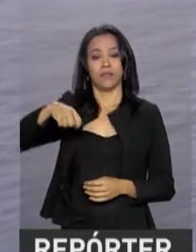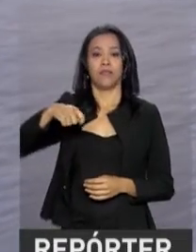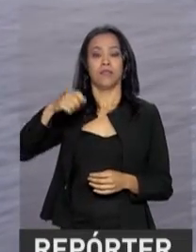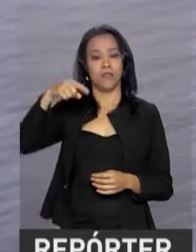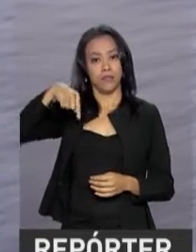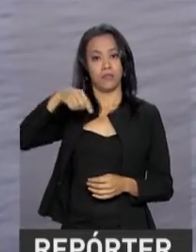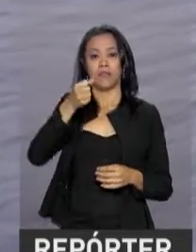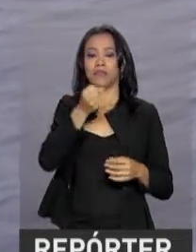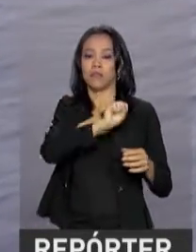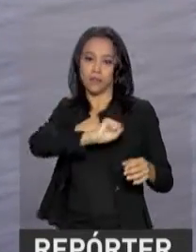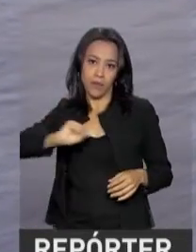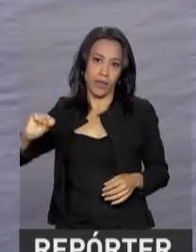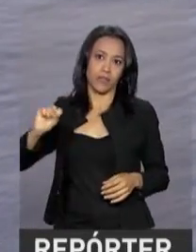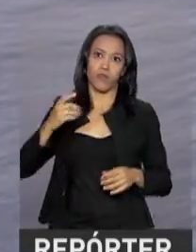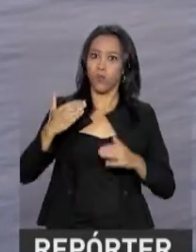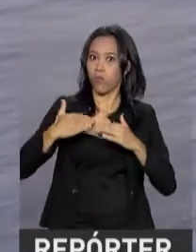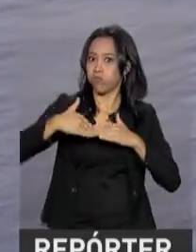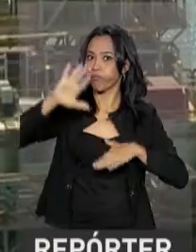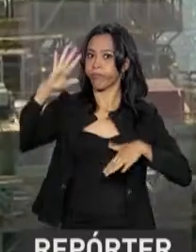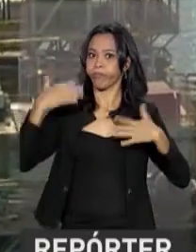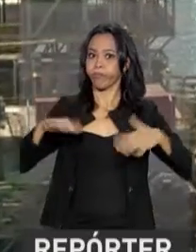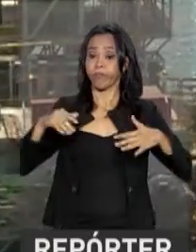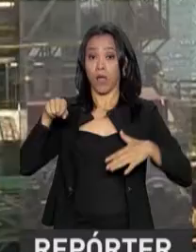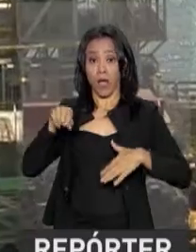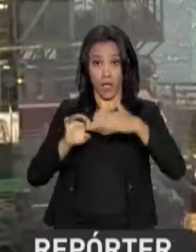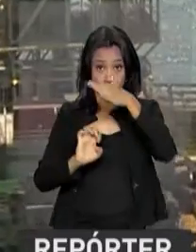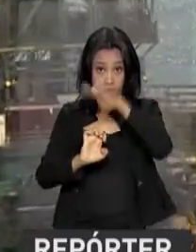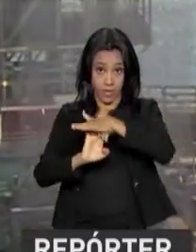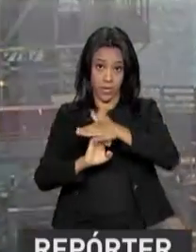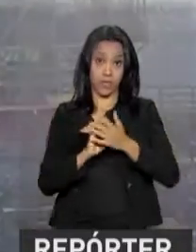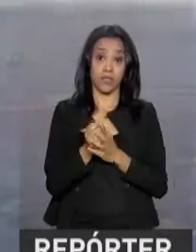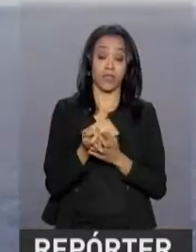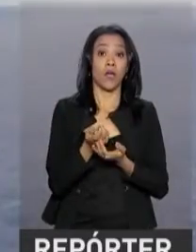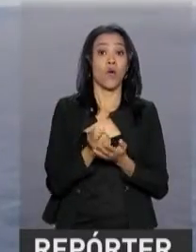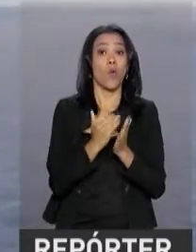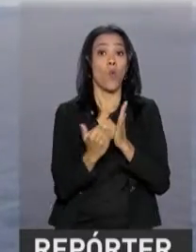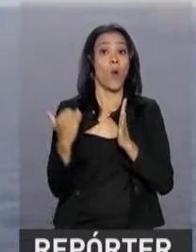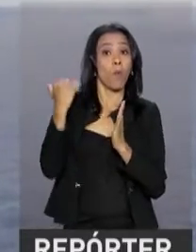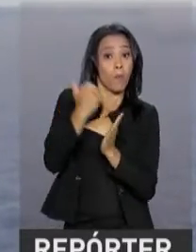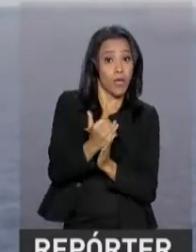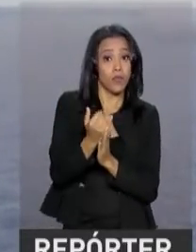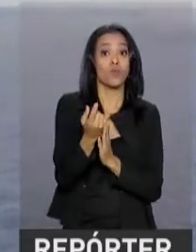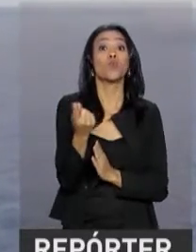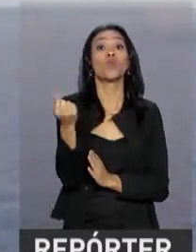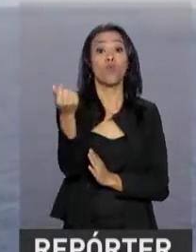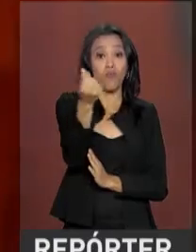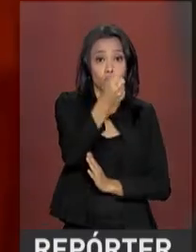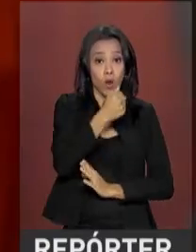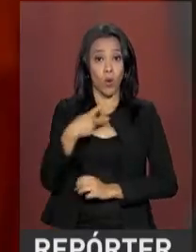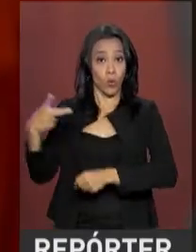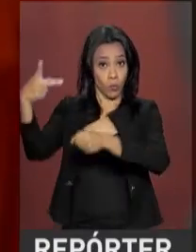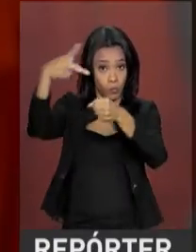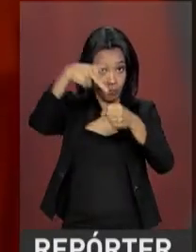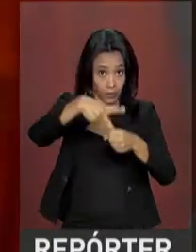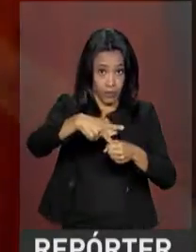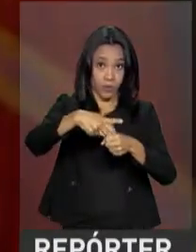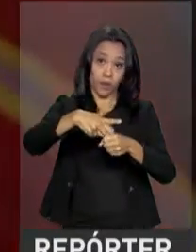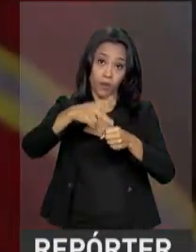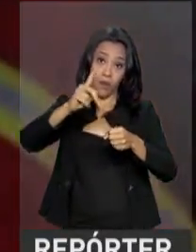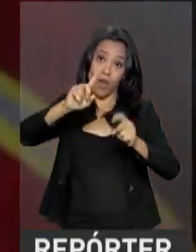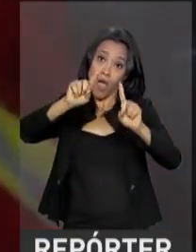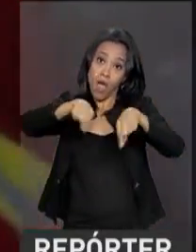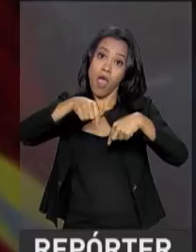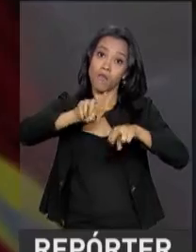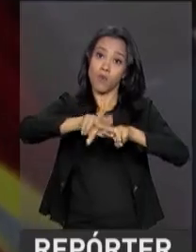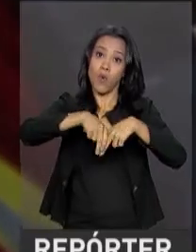início de 2013 segundo a empresa o aumento nas cotações internacionais do petróleo é a principal explicação para o crescimento de